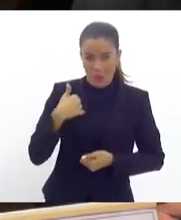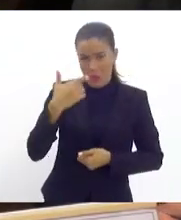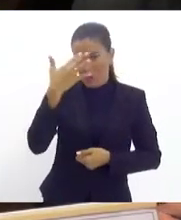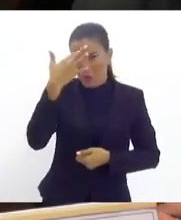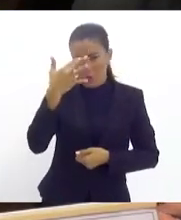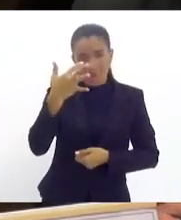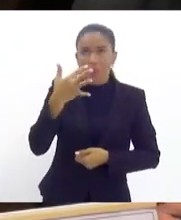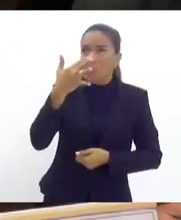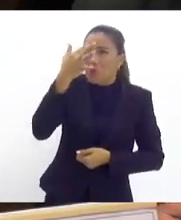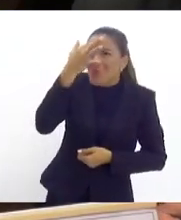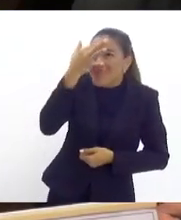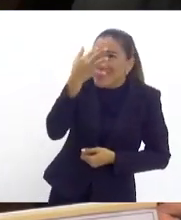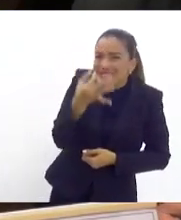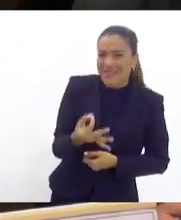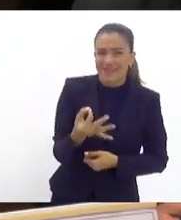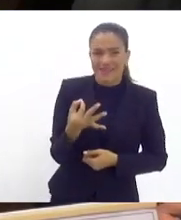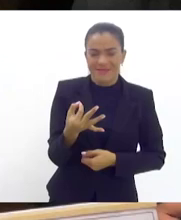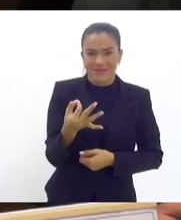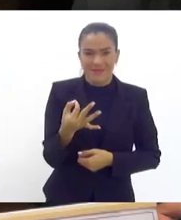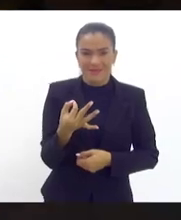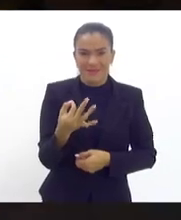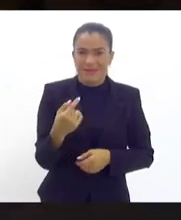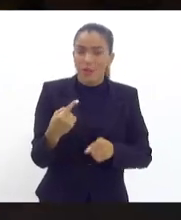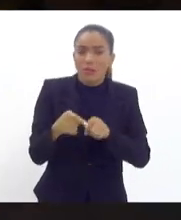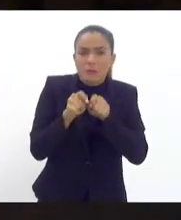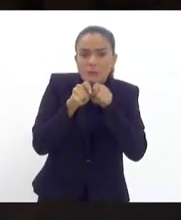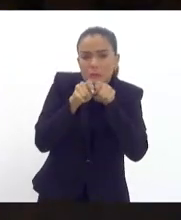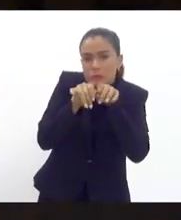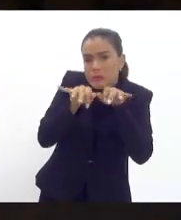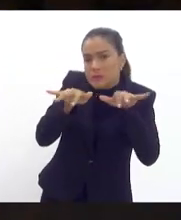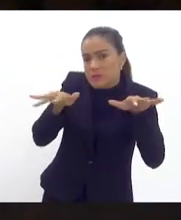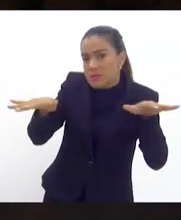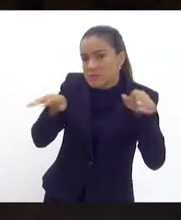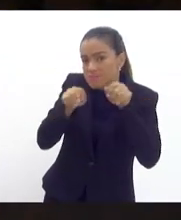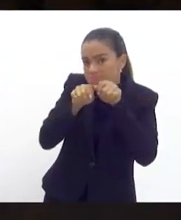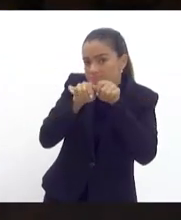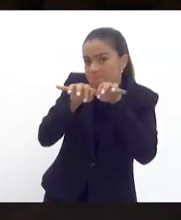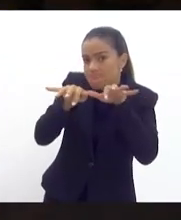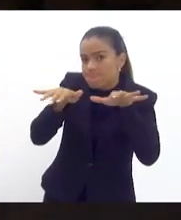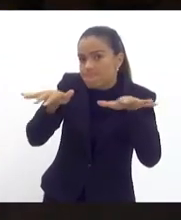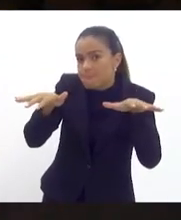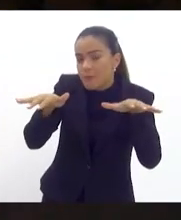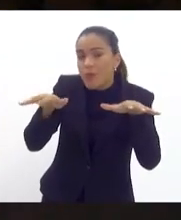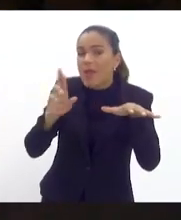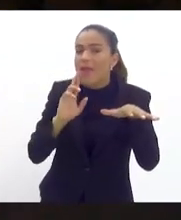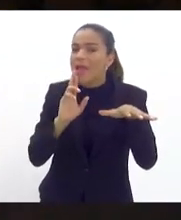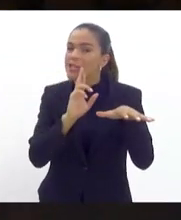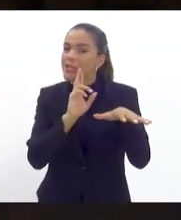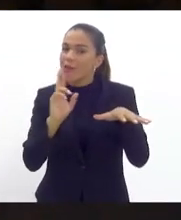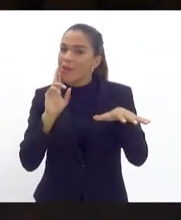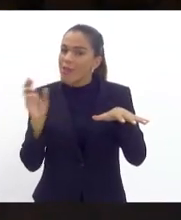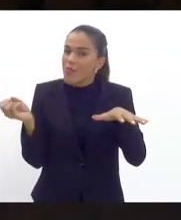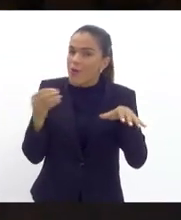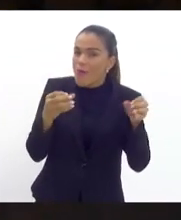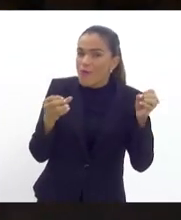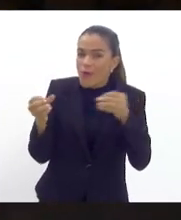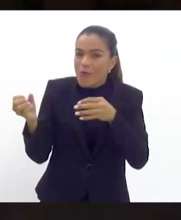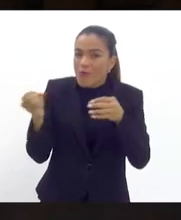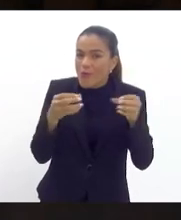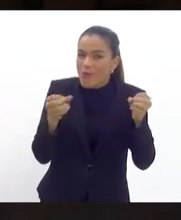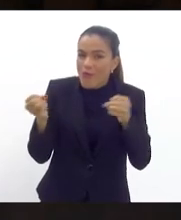tenho a menor dúvida né e a gente teve uma proliferação de de restaurantes novos ali né